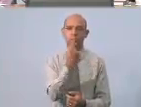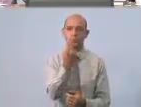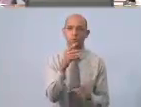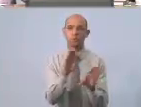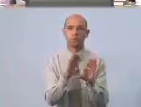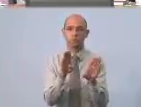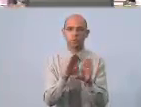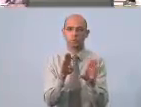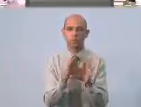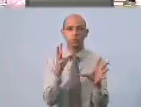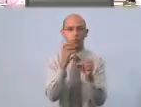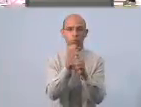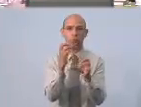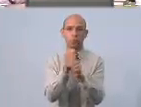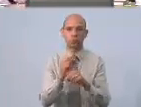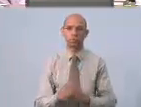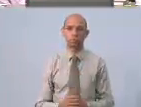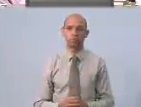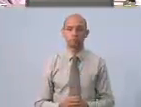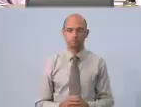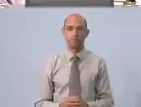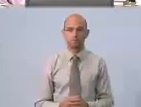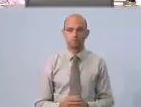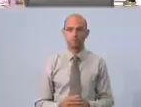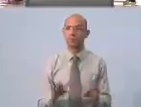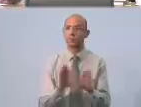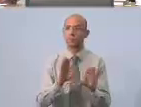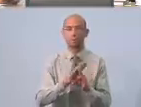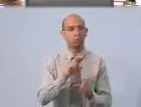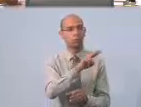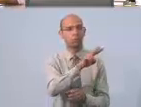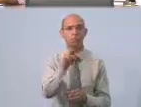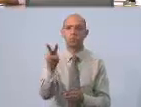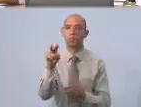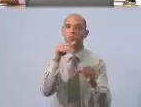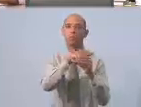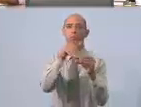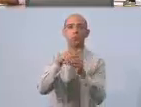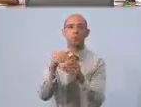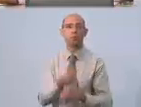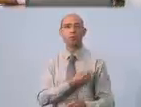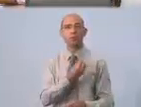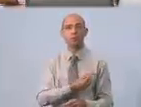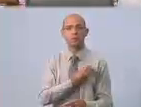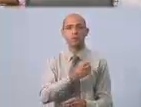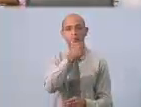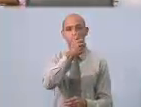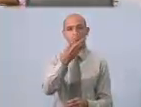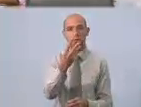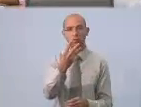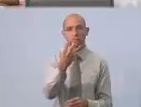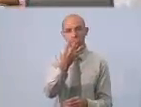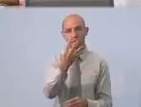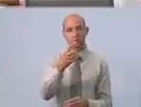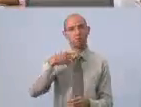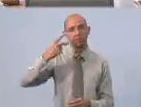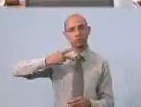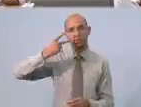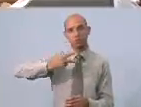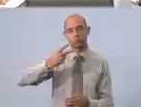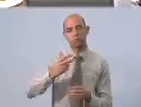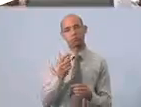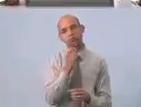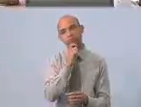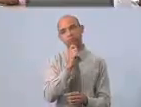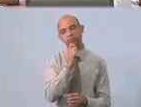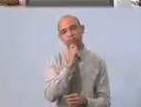resultado. Tendo em vista que observamos nessa votação a presença de 14 vereadores e o